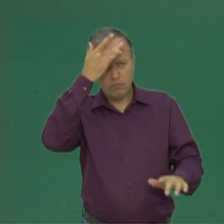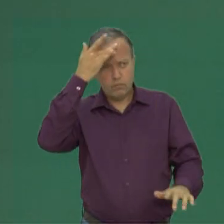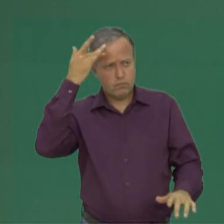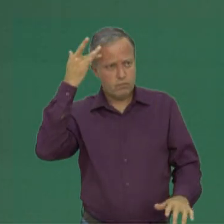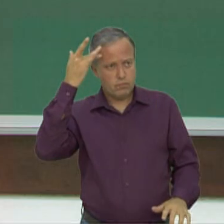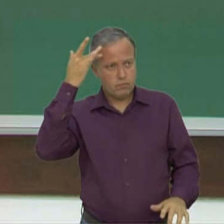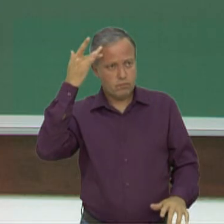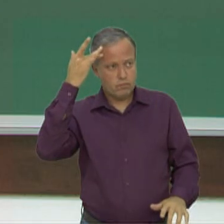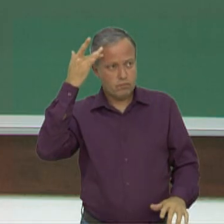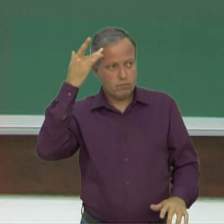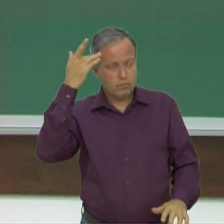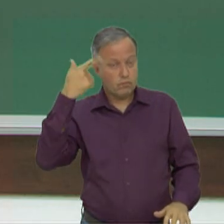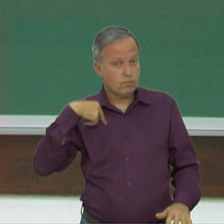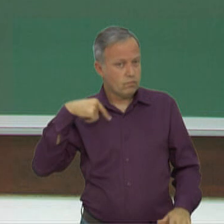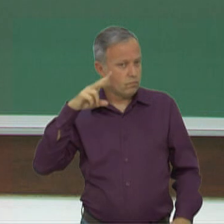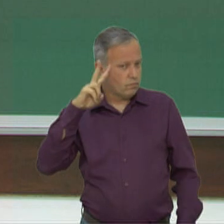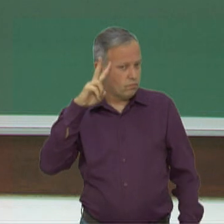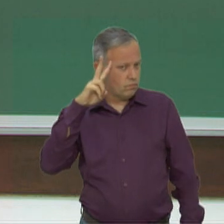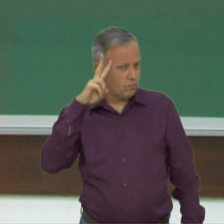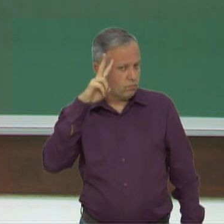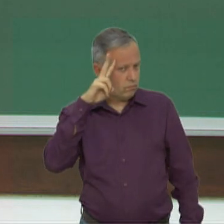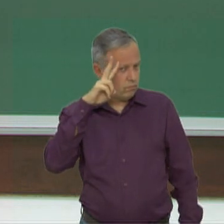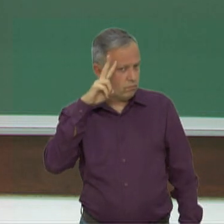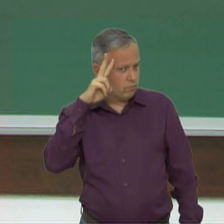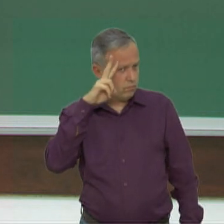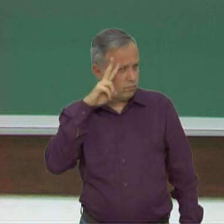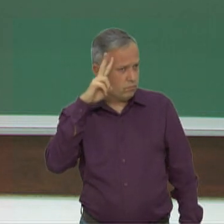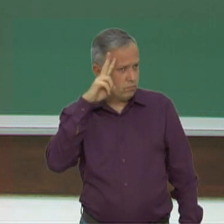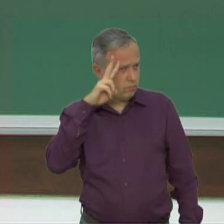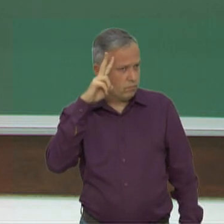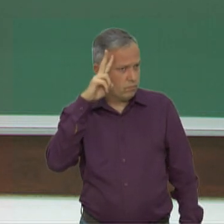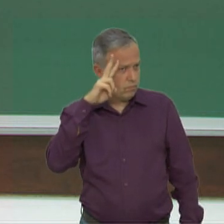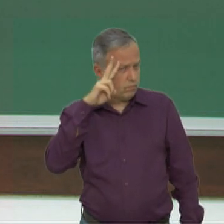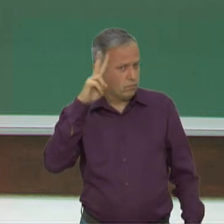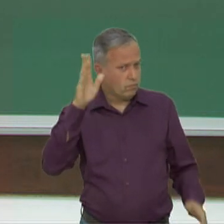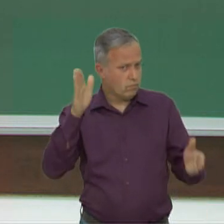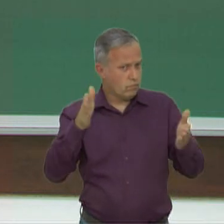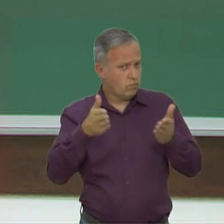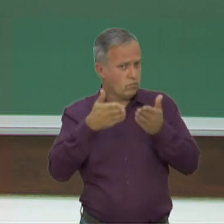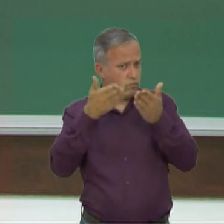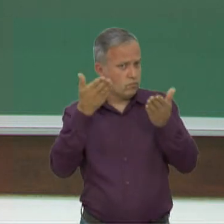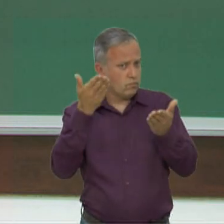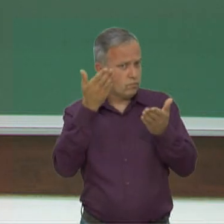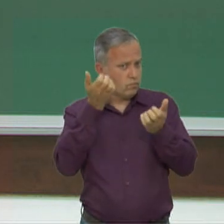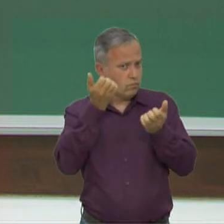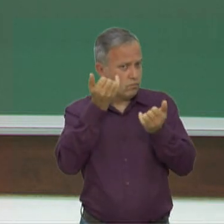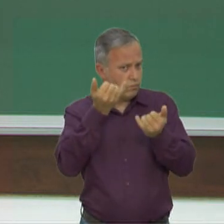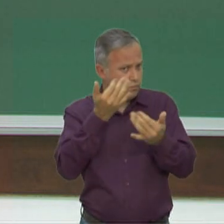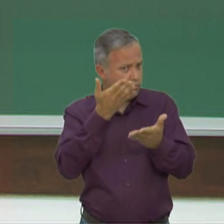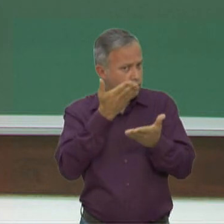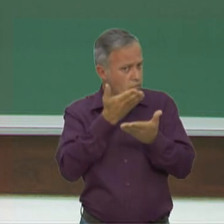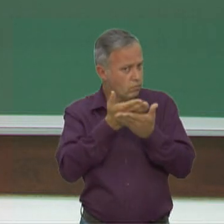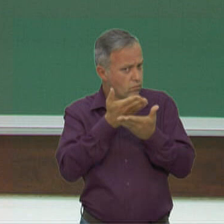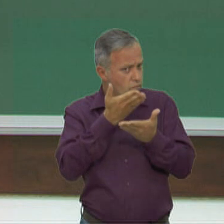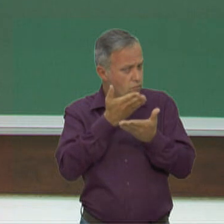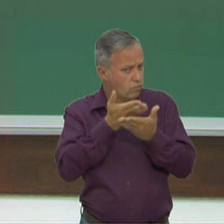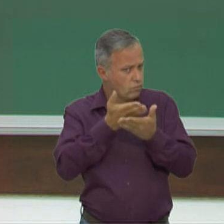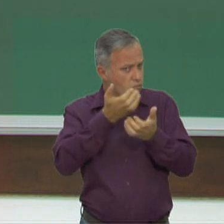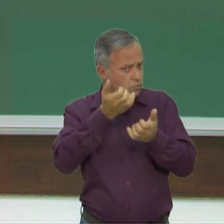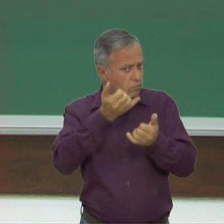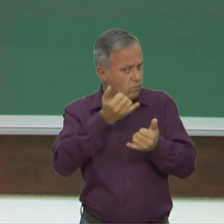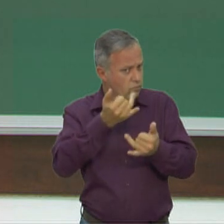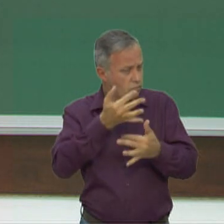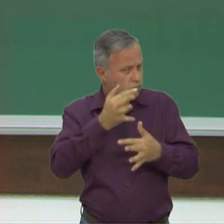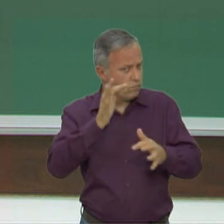Galeano? Vocês devem estar se recordando aí das aulas de língua espanhola.